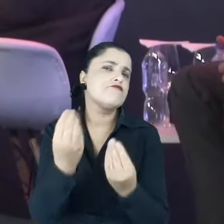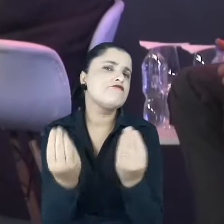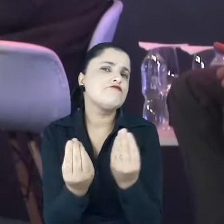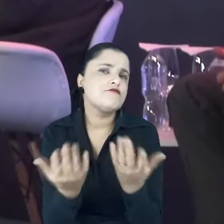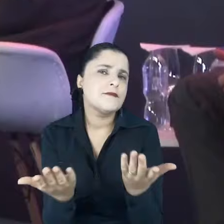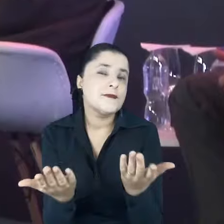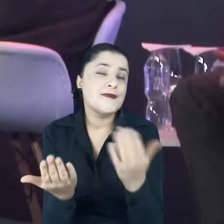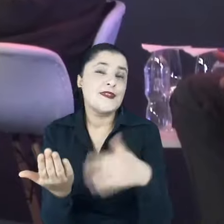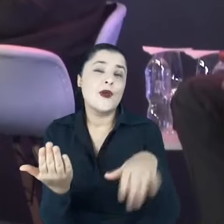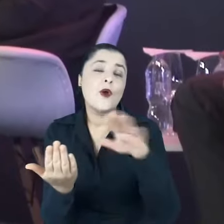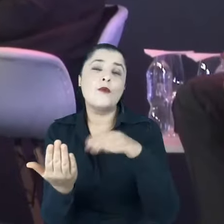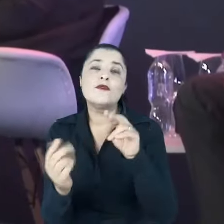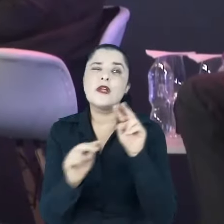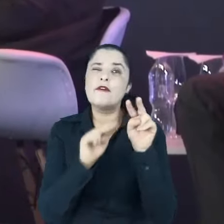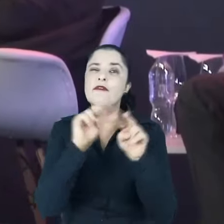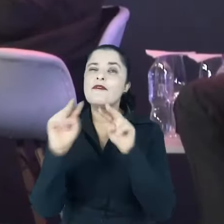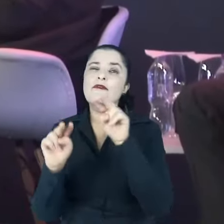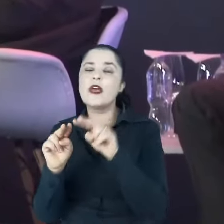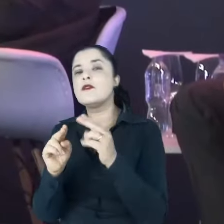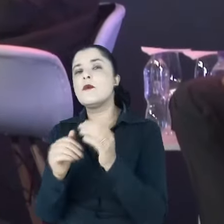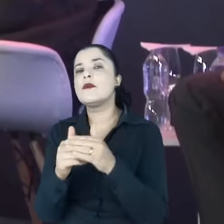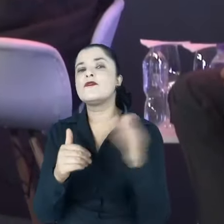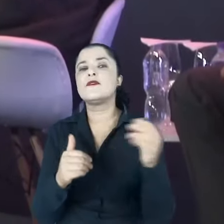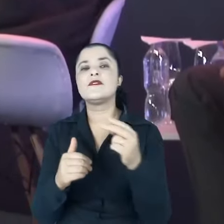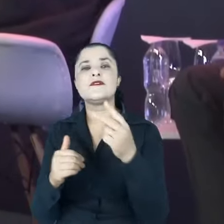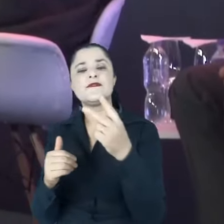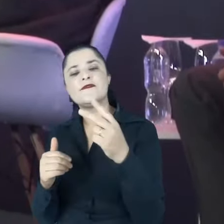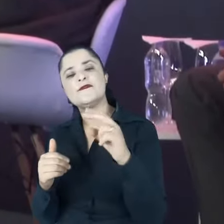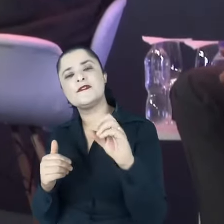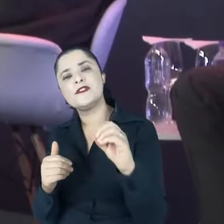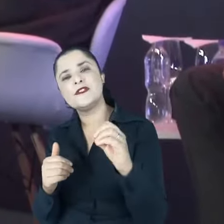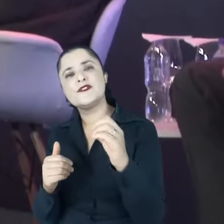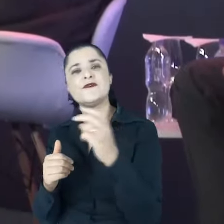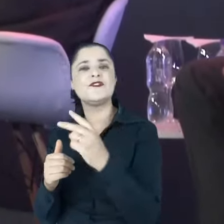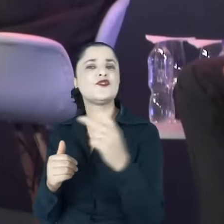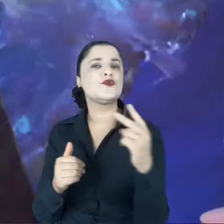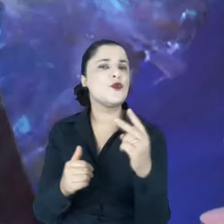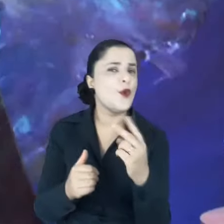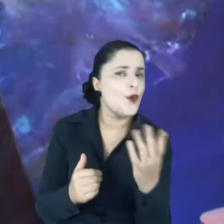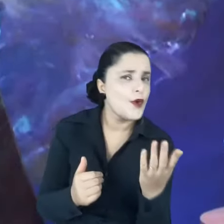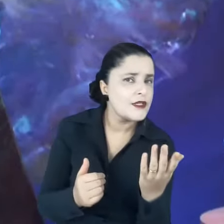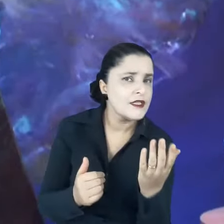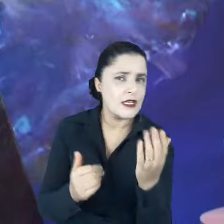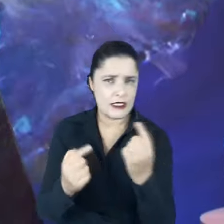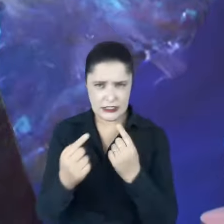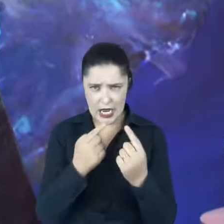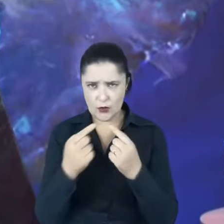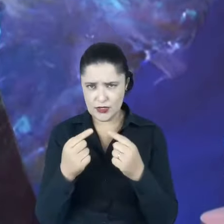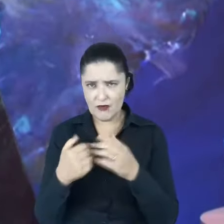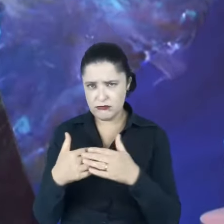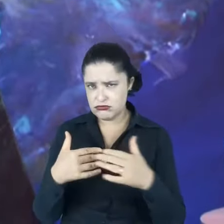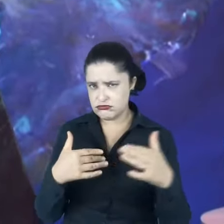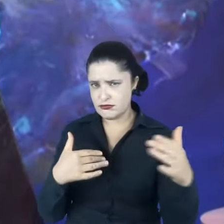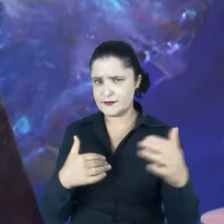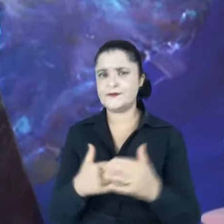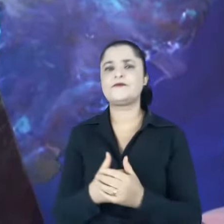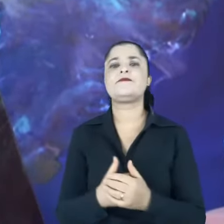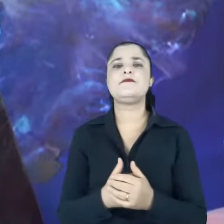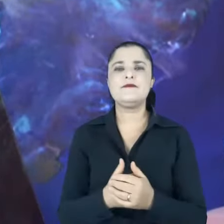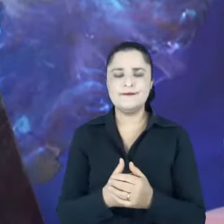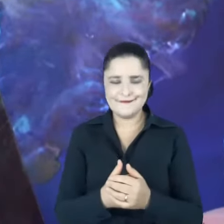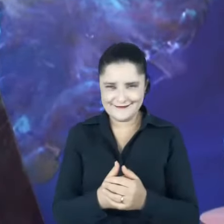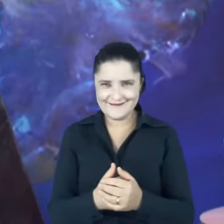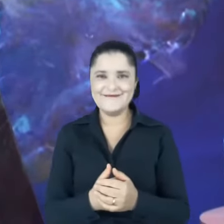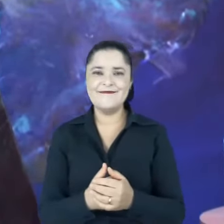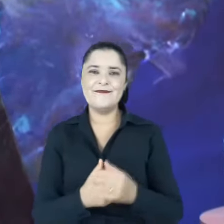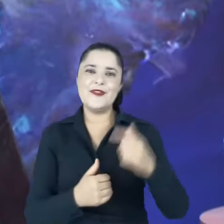Então, vamos jogar para frente. 2022, esse diálogo, está fluindo, André? Patrícia, antes de mais nada, somos parceiros